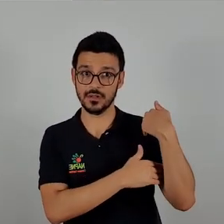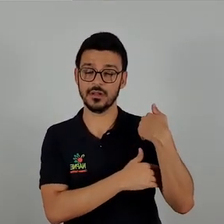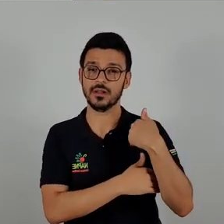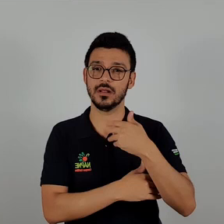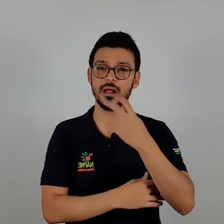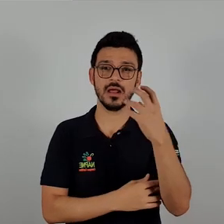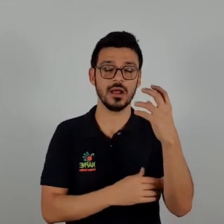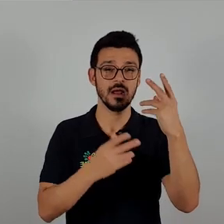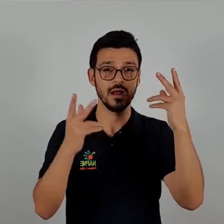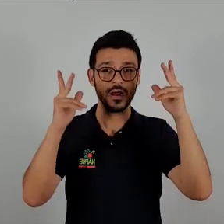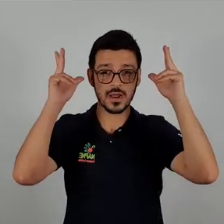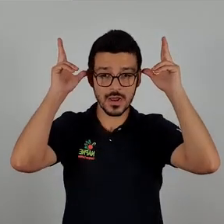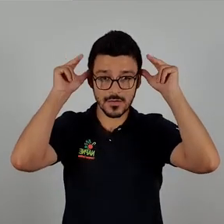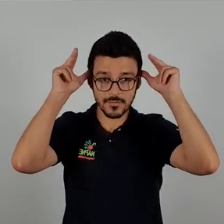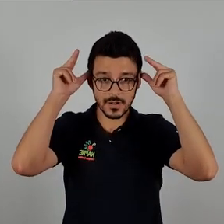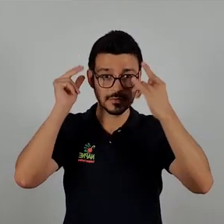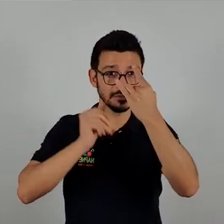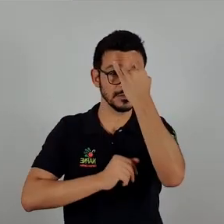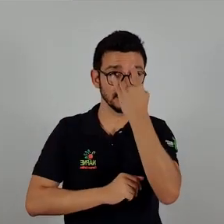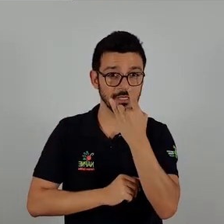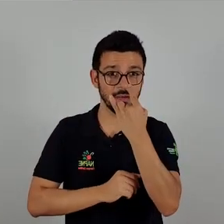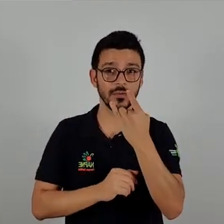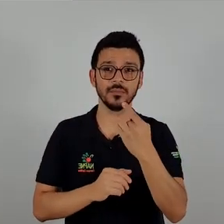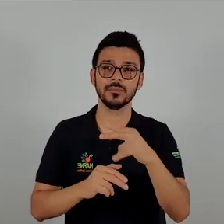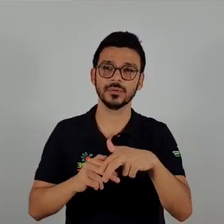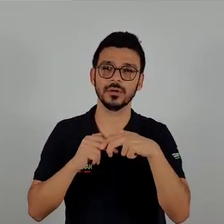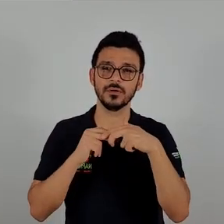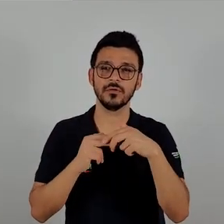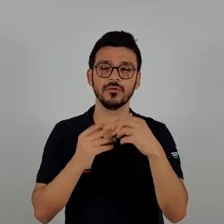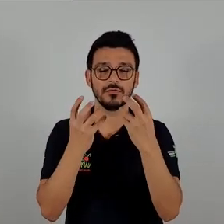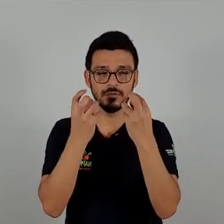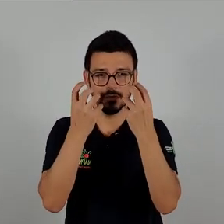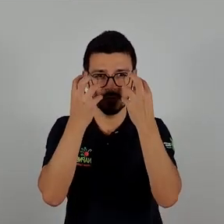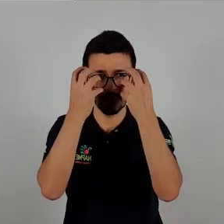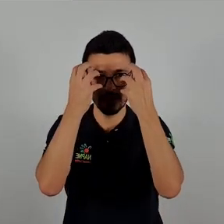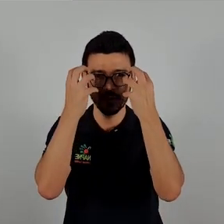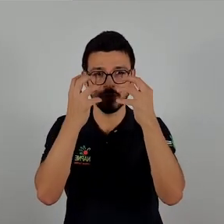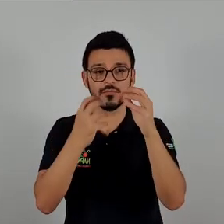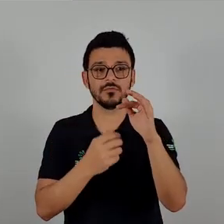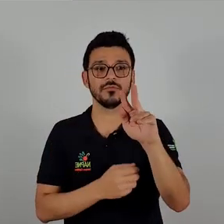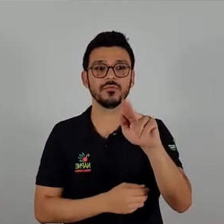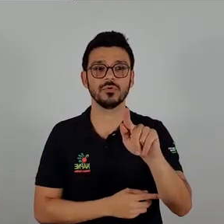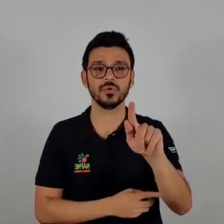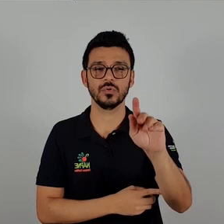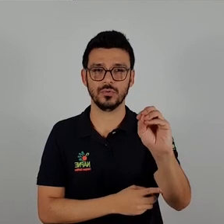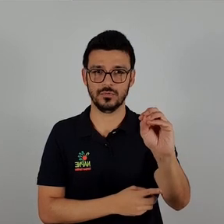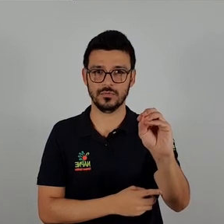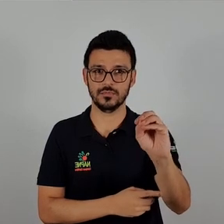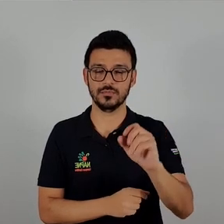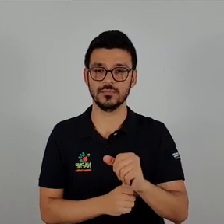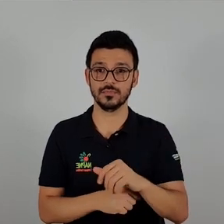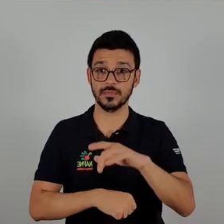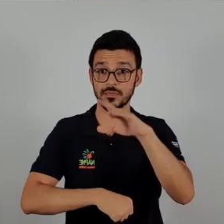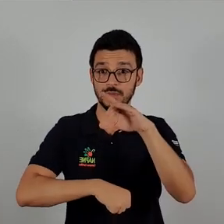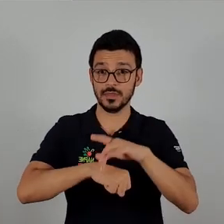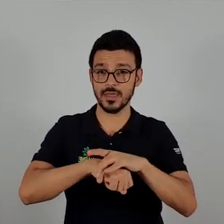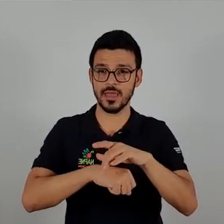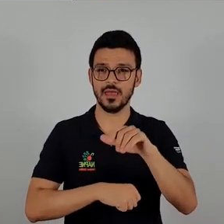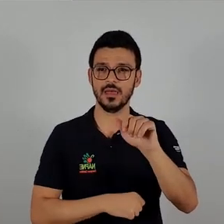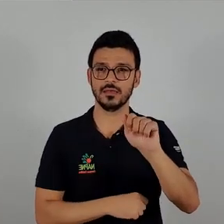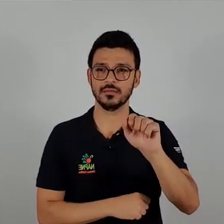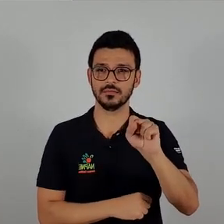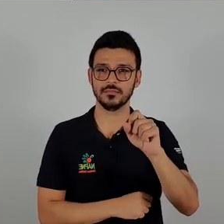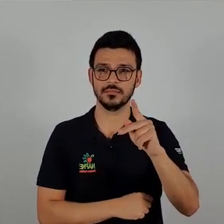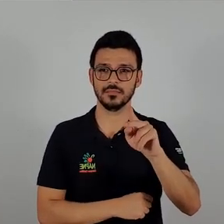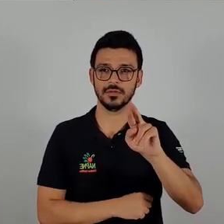depois. Tem que detectar se não tem nenhum tipo de ácido, principalmente o aristolóquico, que é o ácido causado pelas